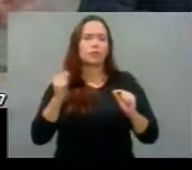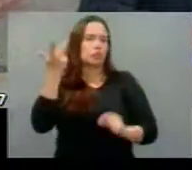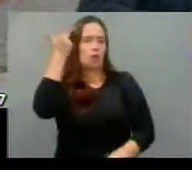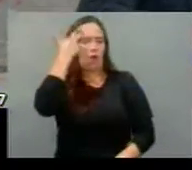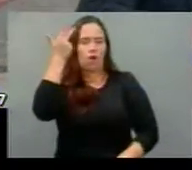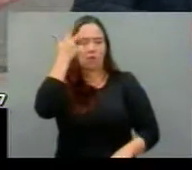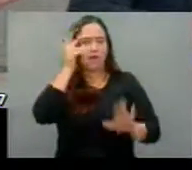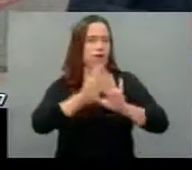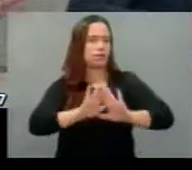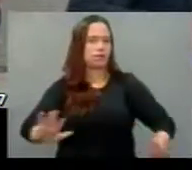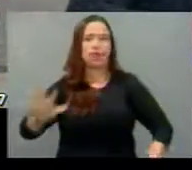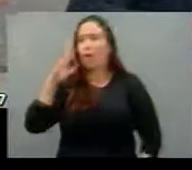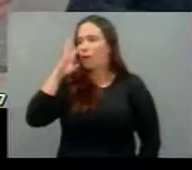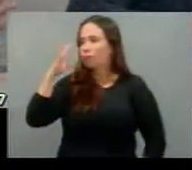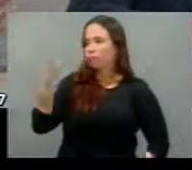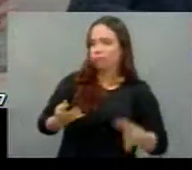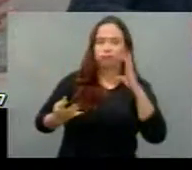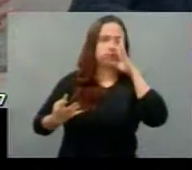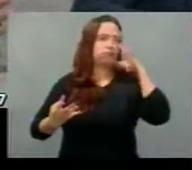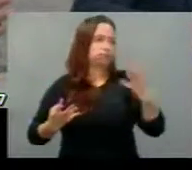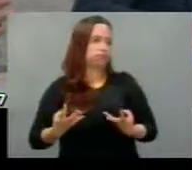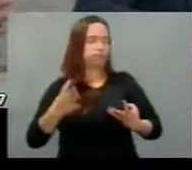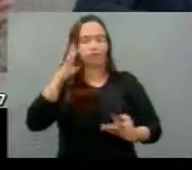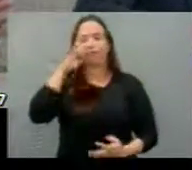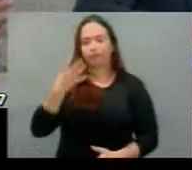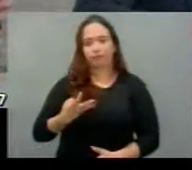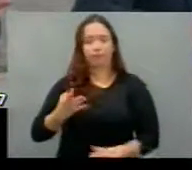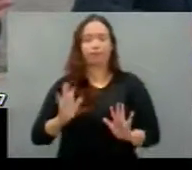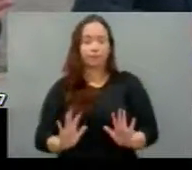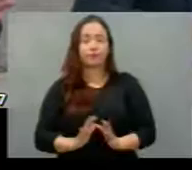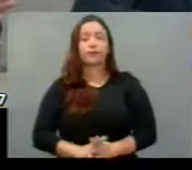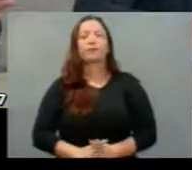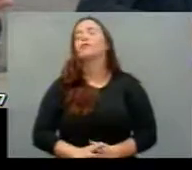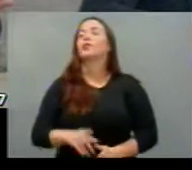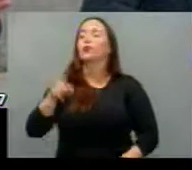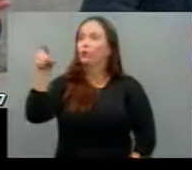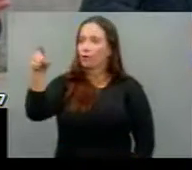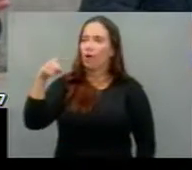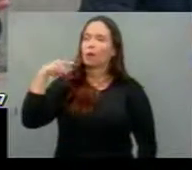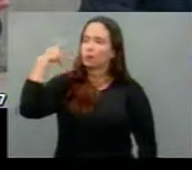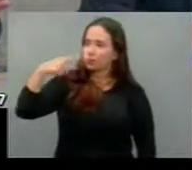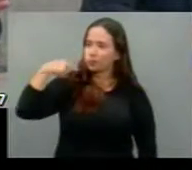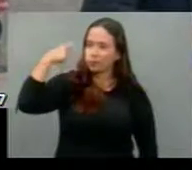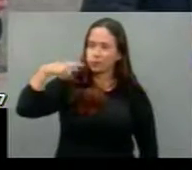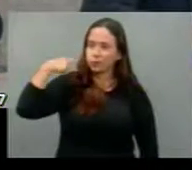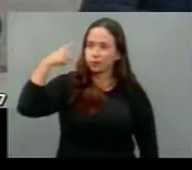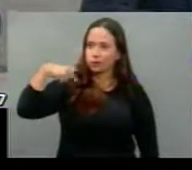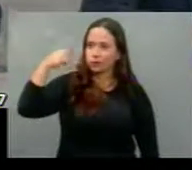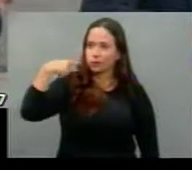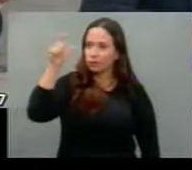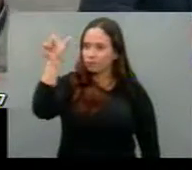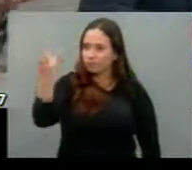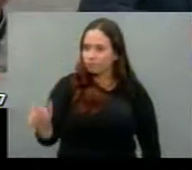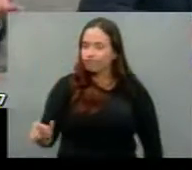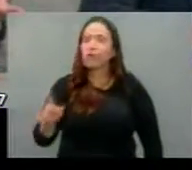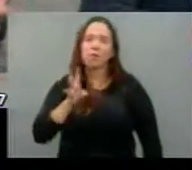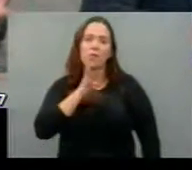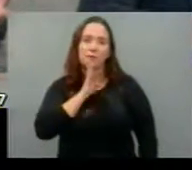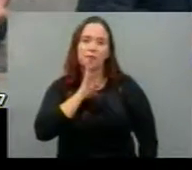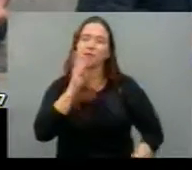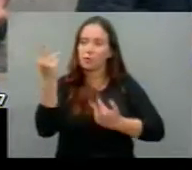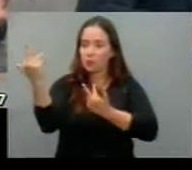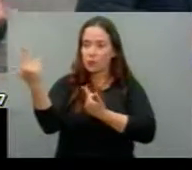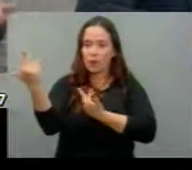qualquer tipo de citações. E Vossa Excelência é advogado do meio jurídico, assim como